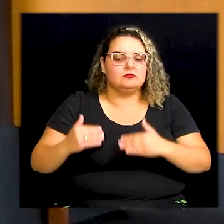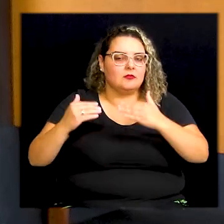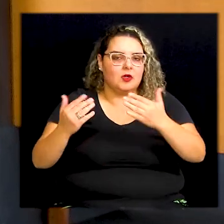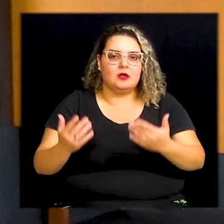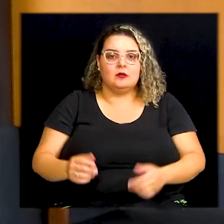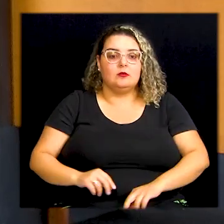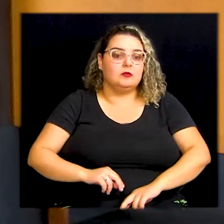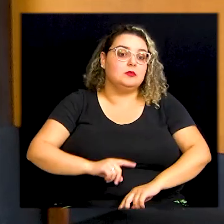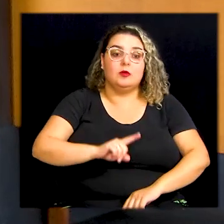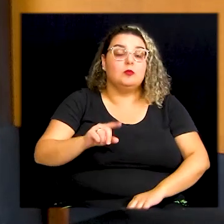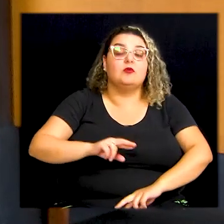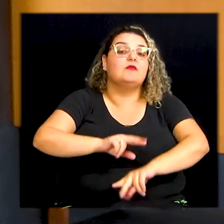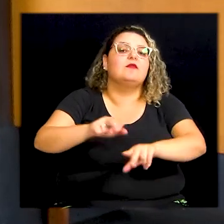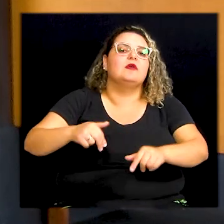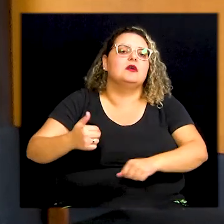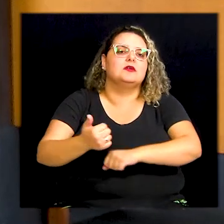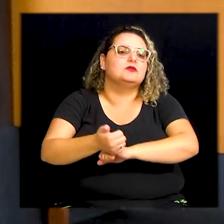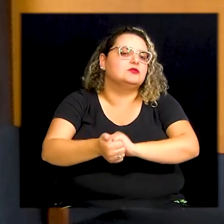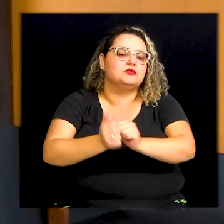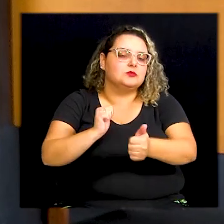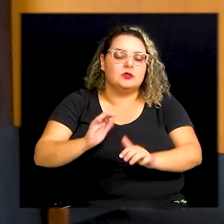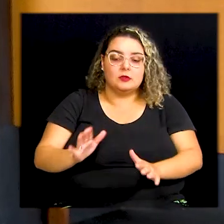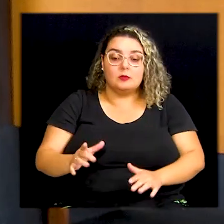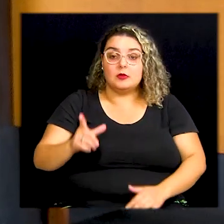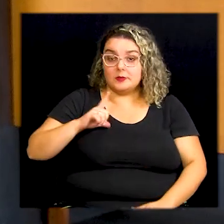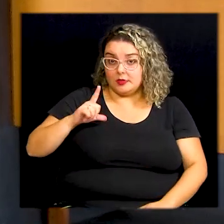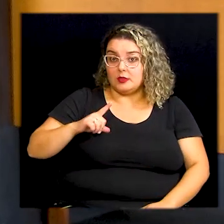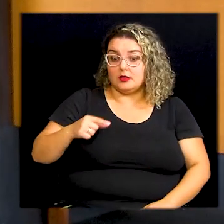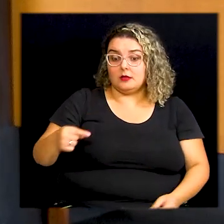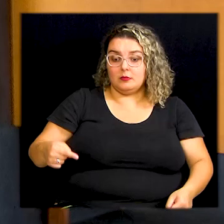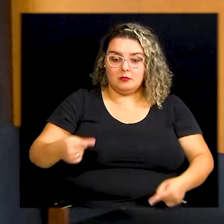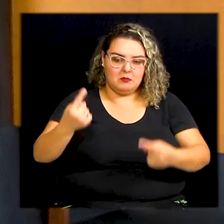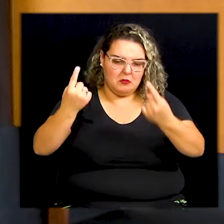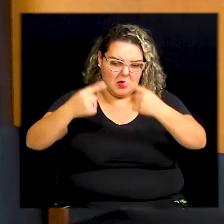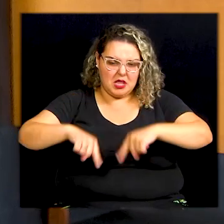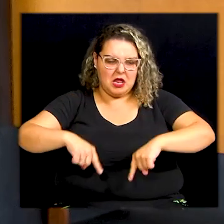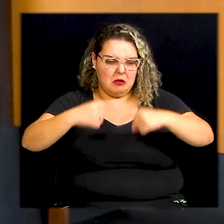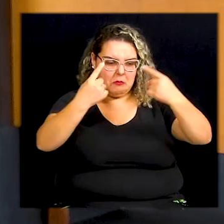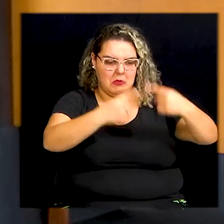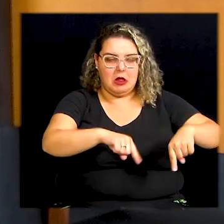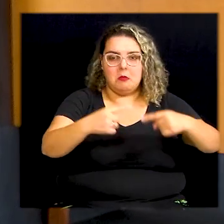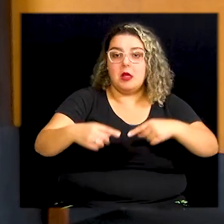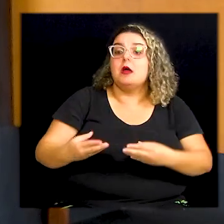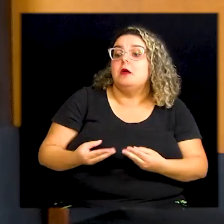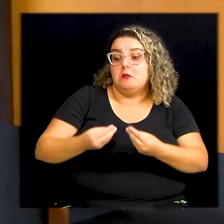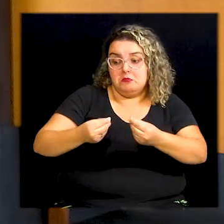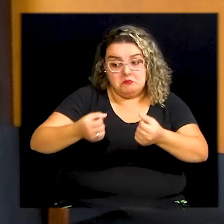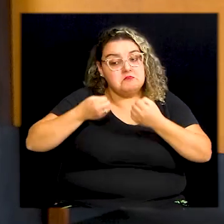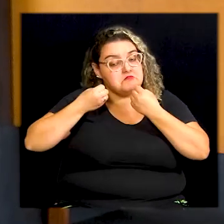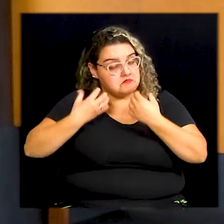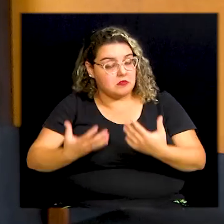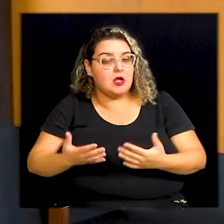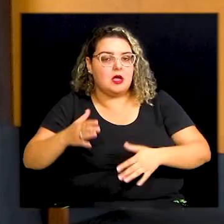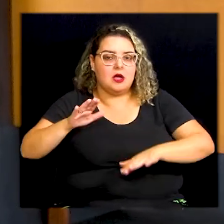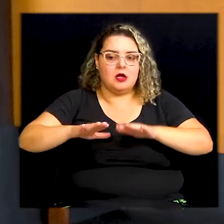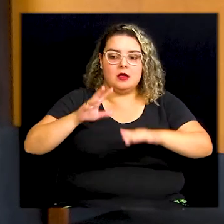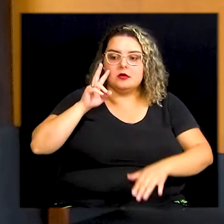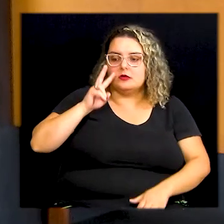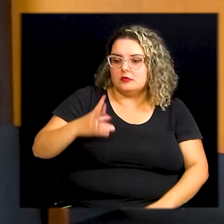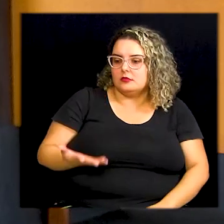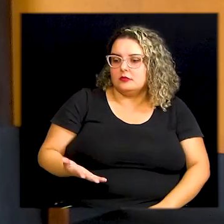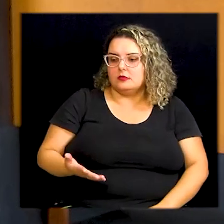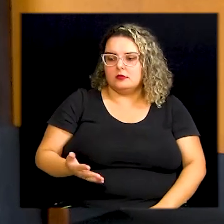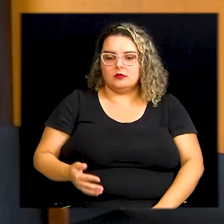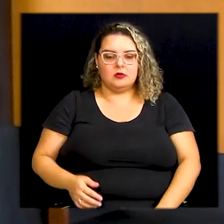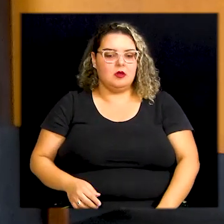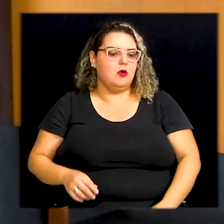né? Não por muitos jogadores, mas pelos jogadores que tem, é muita competição, são jogadores muito bem qualificados. Às vezes você vê o